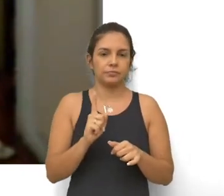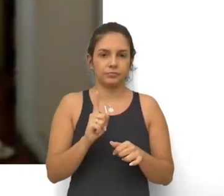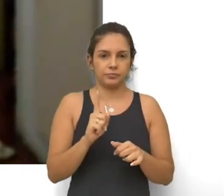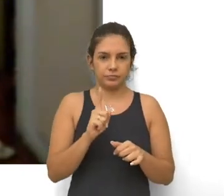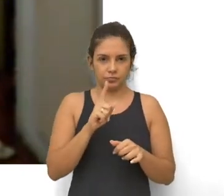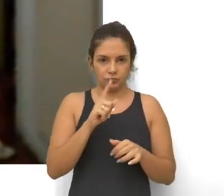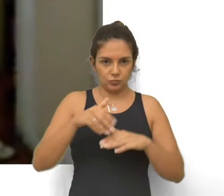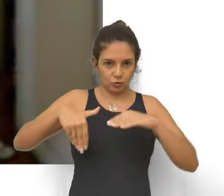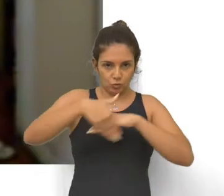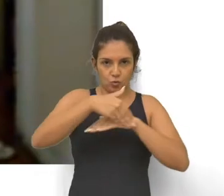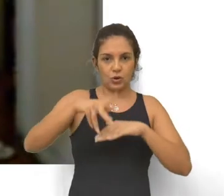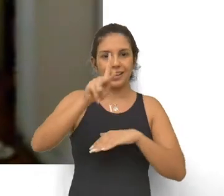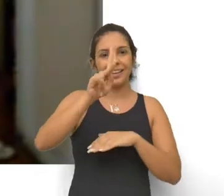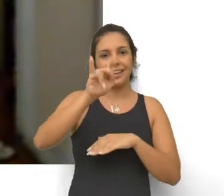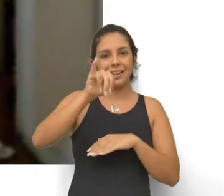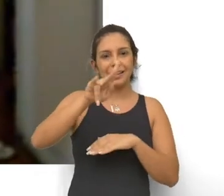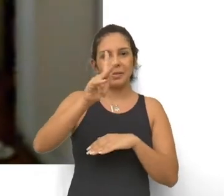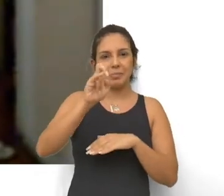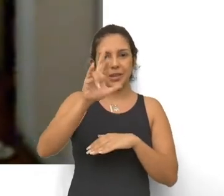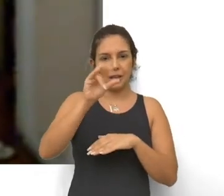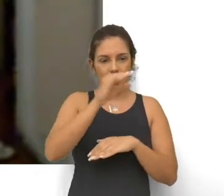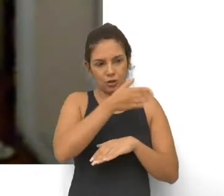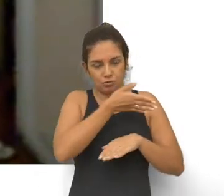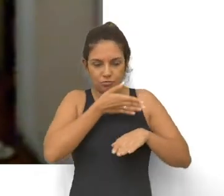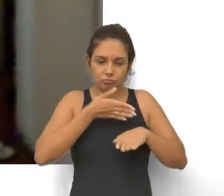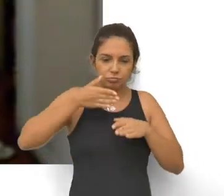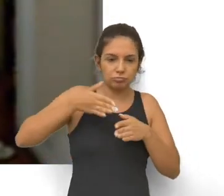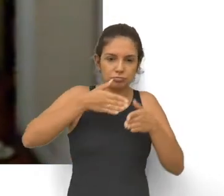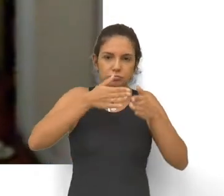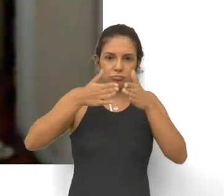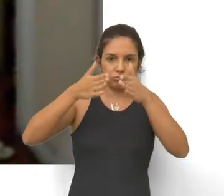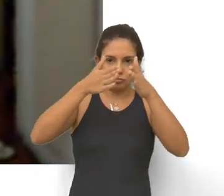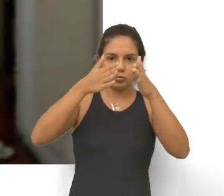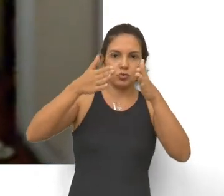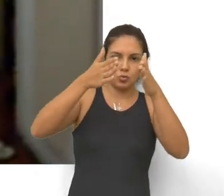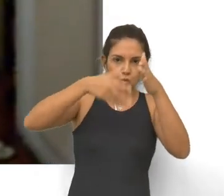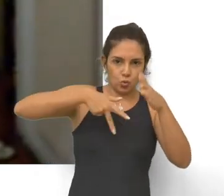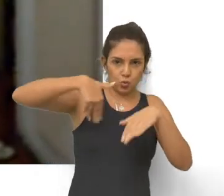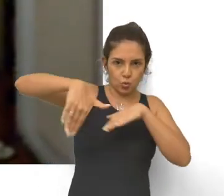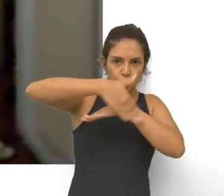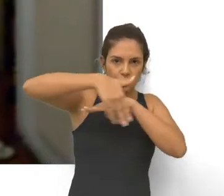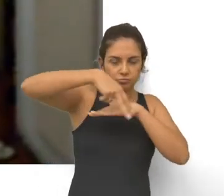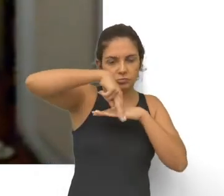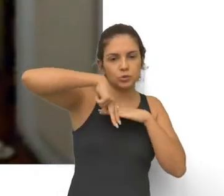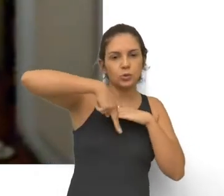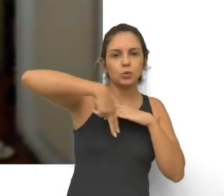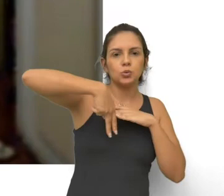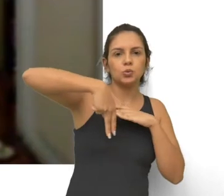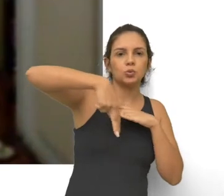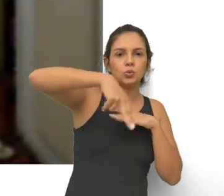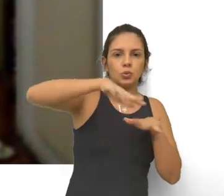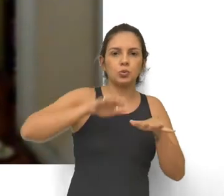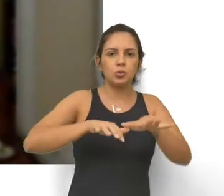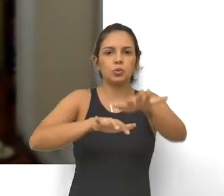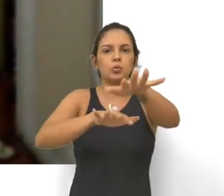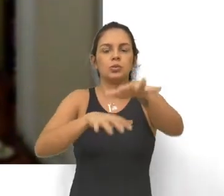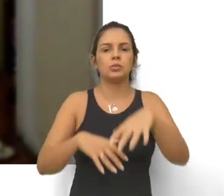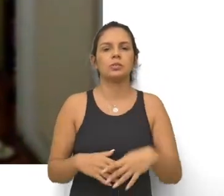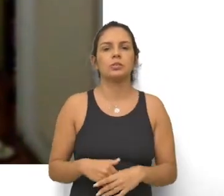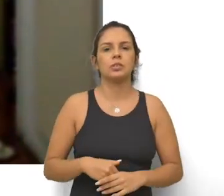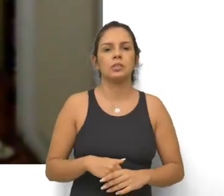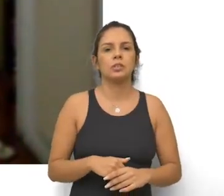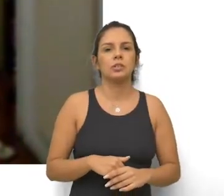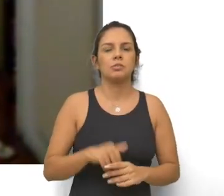de Pinheiros, para quem conhece São Paulo, foi subindo a Teodoro Sampaio, que é uma rua comercial, mas que foi fechada, né? Com